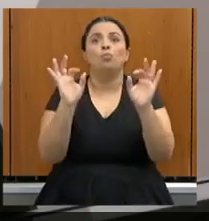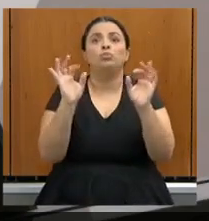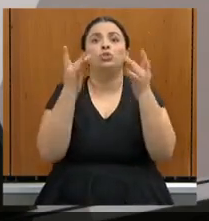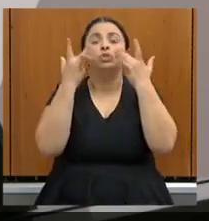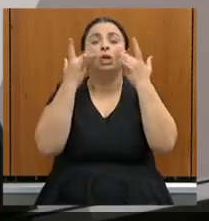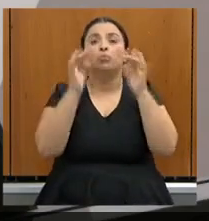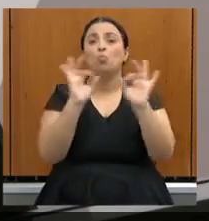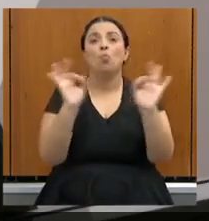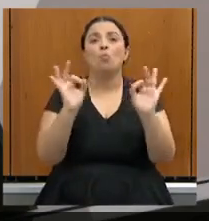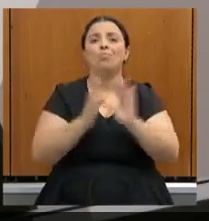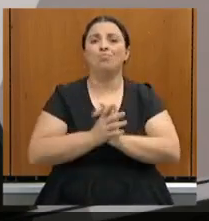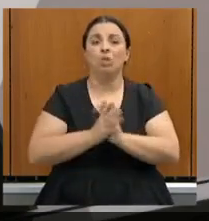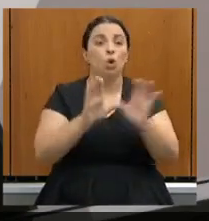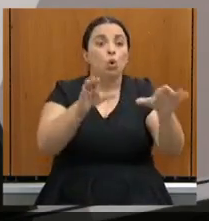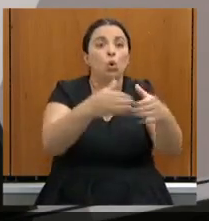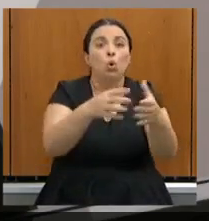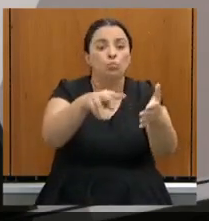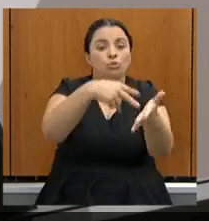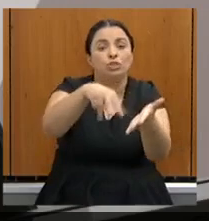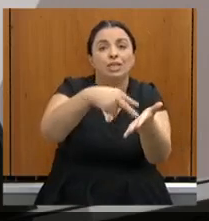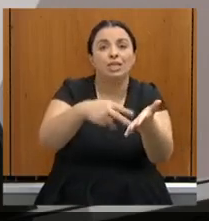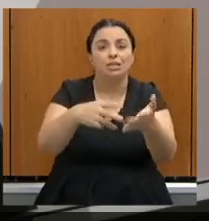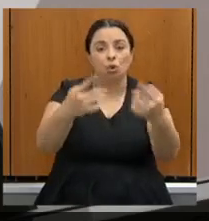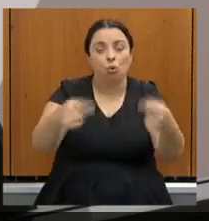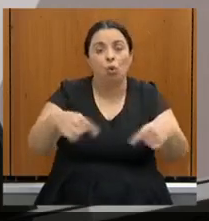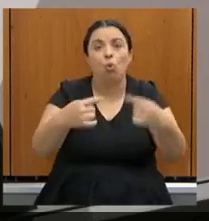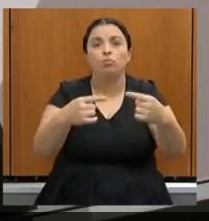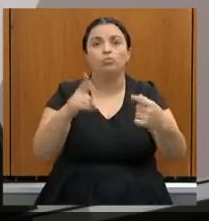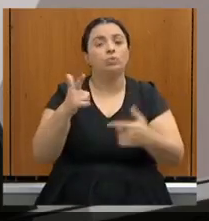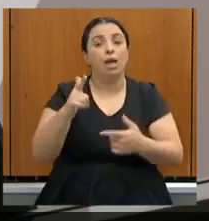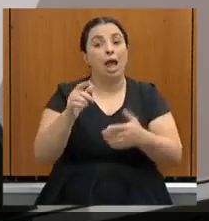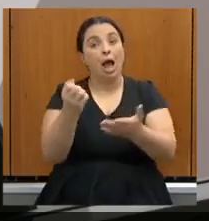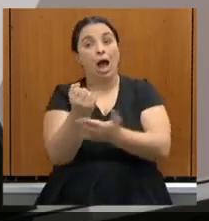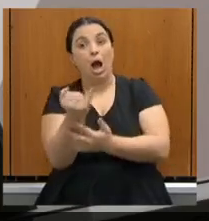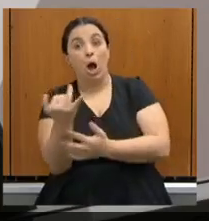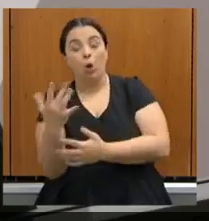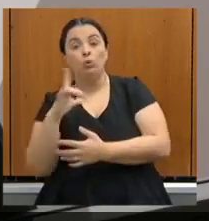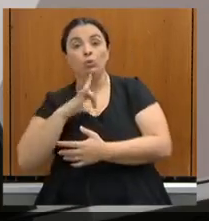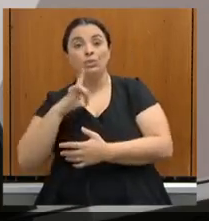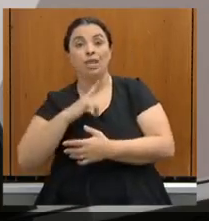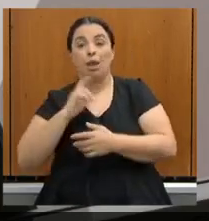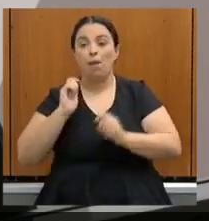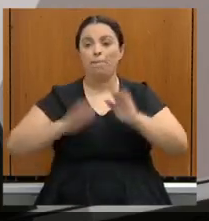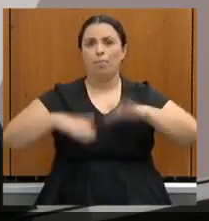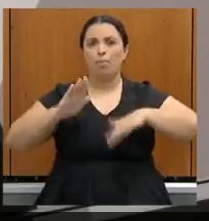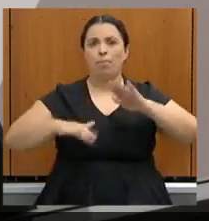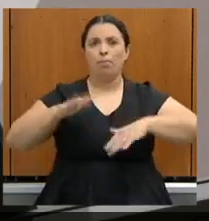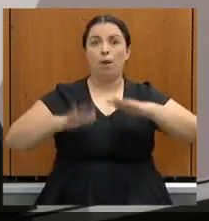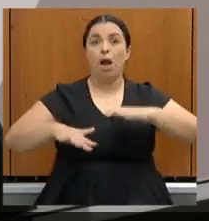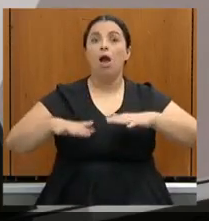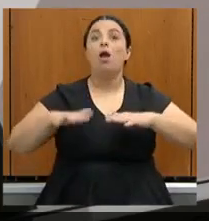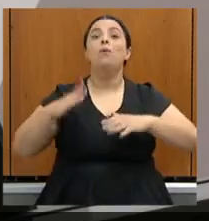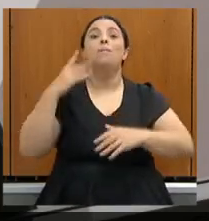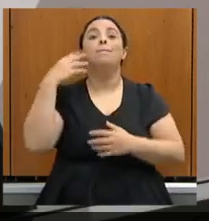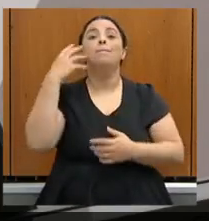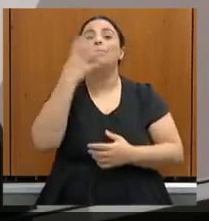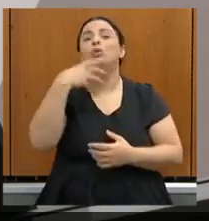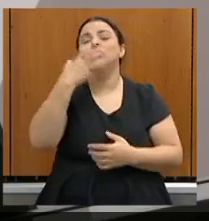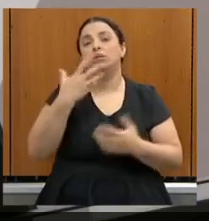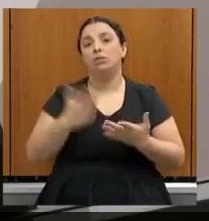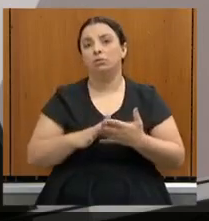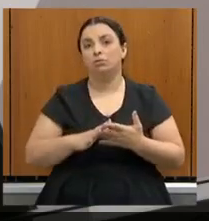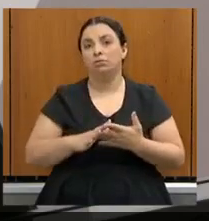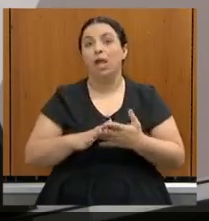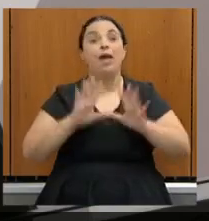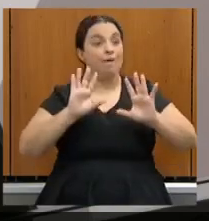grupos de dança, tem bandas de música, são mais de 700, tem festas populares,